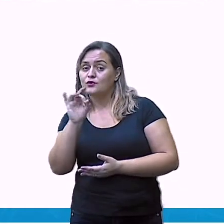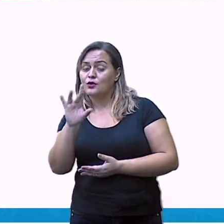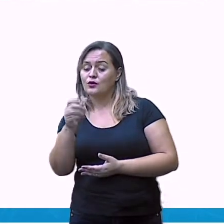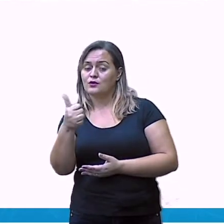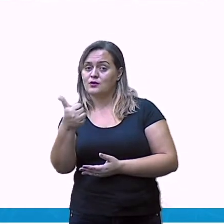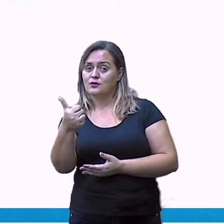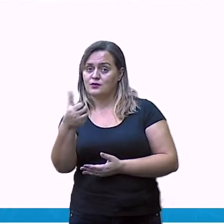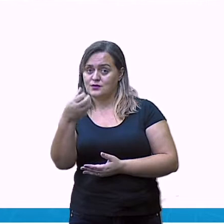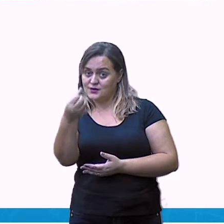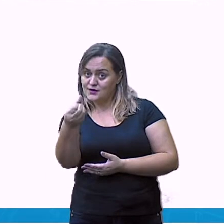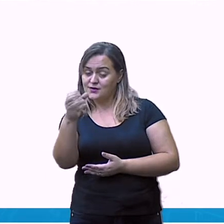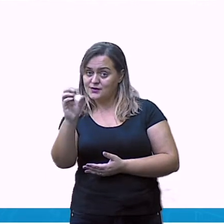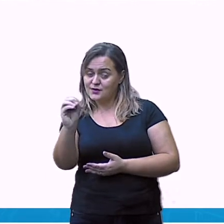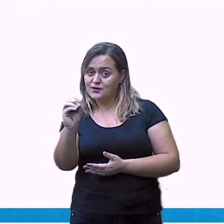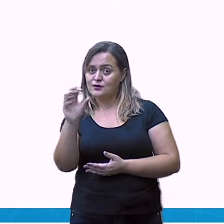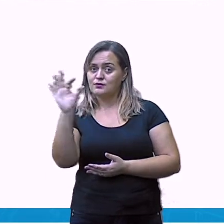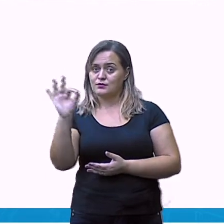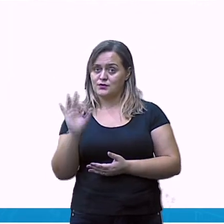60%.